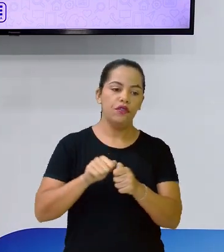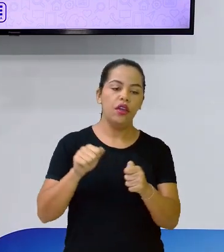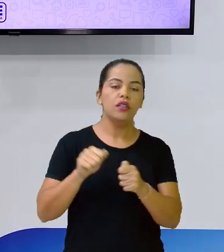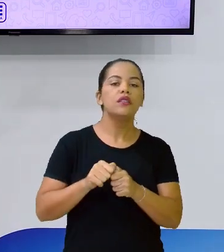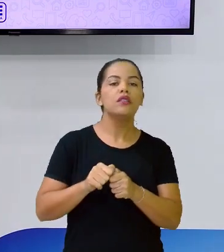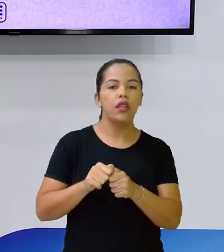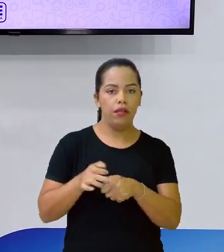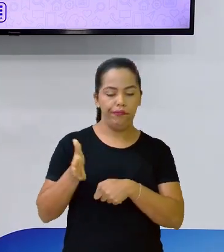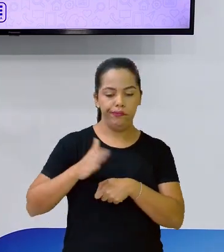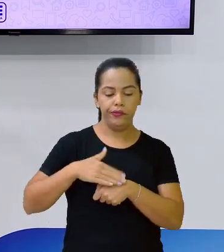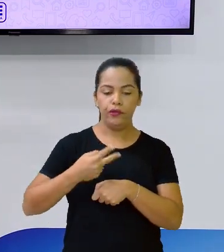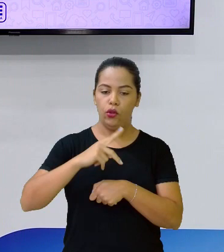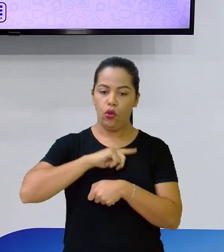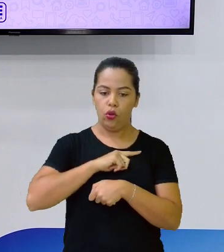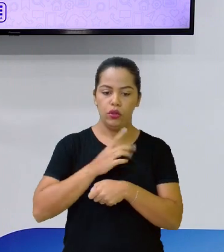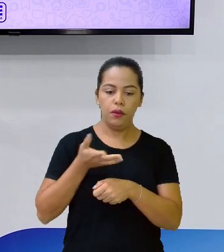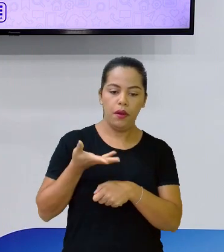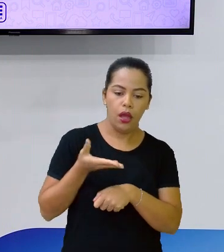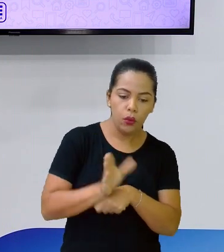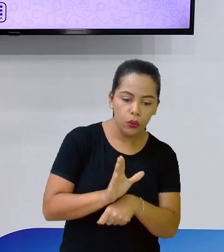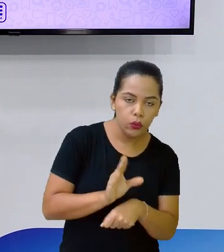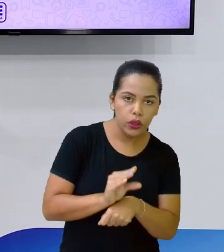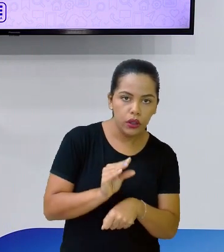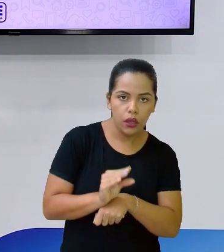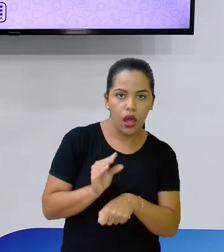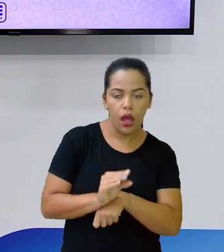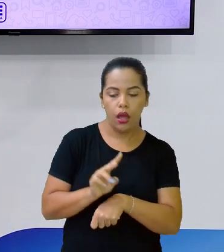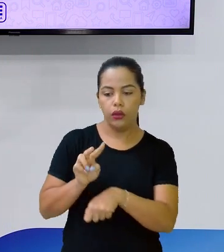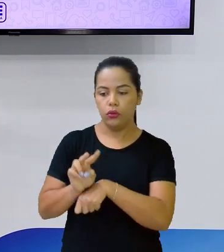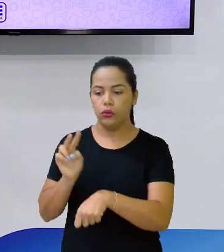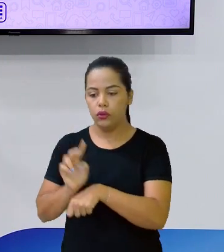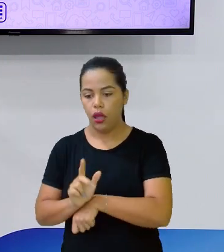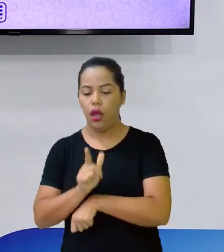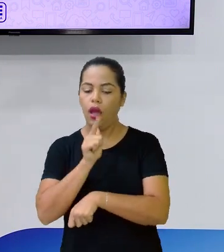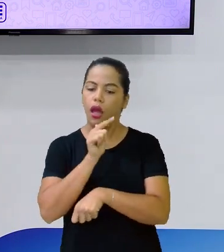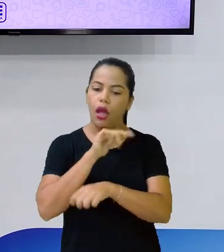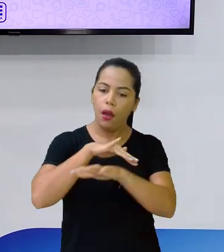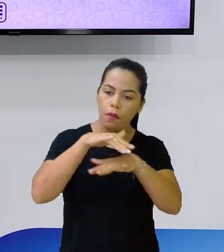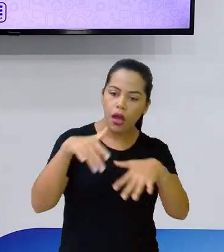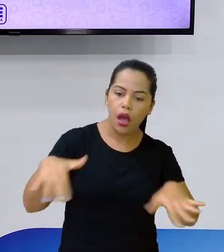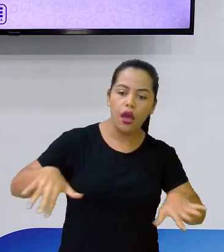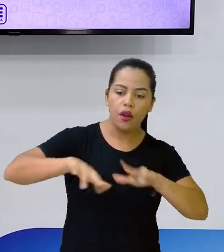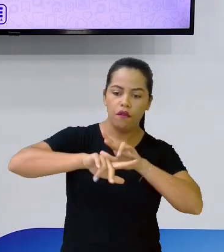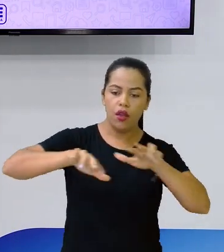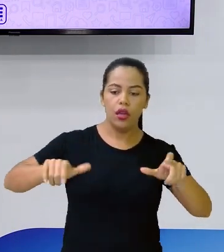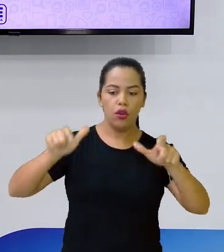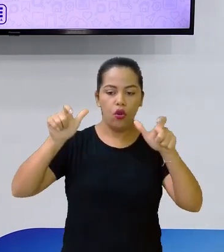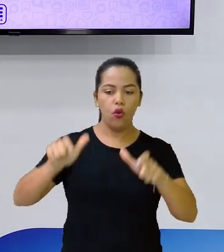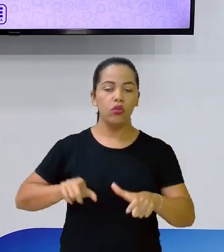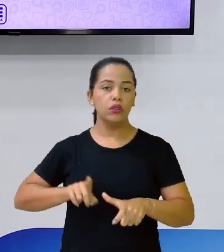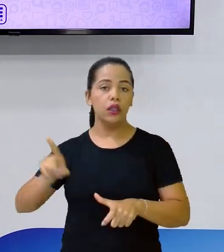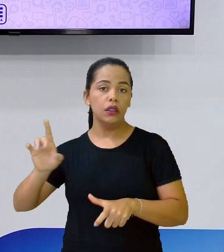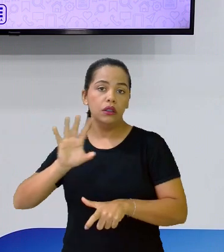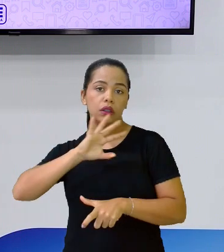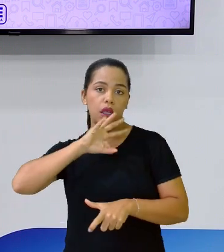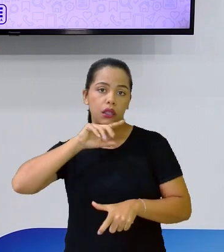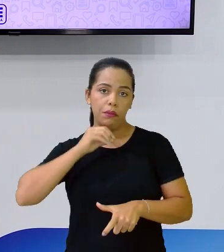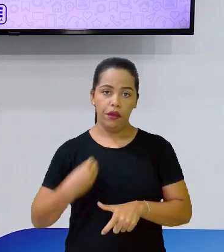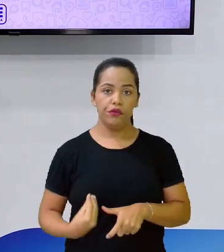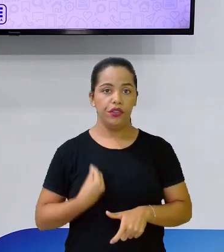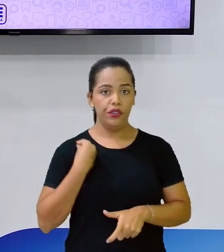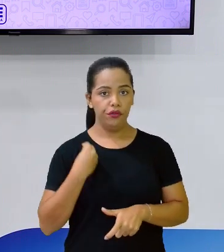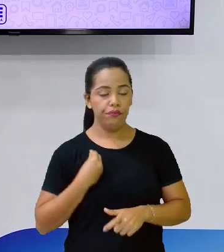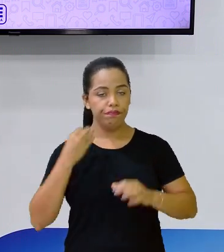preservação dos oceanos, dos mares, dos rios, aonde esses animais vivem. E falando de